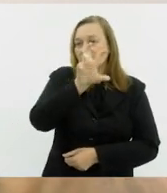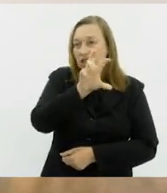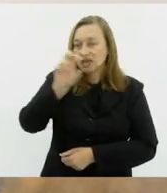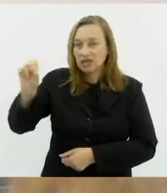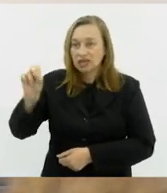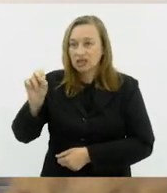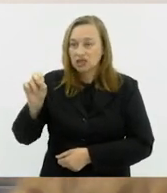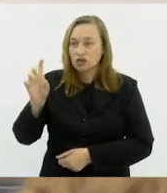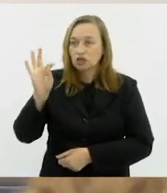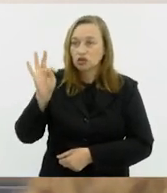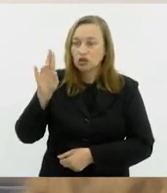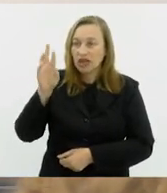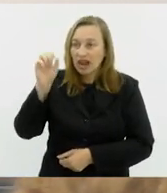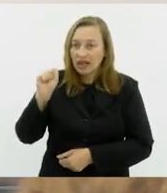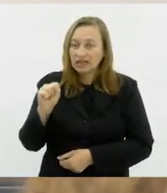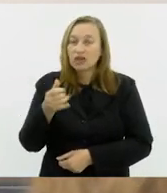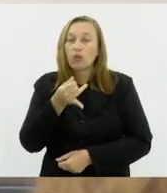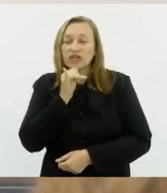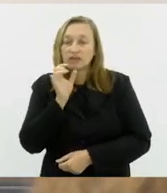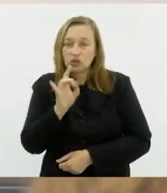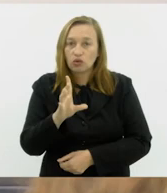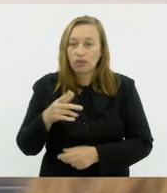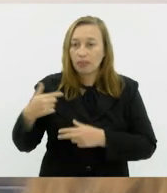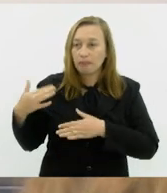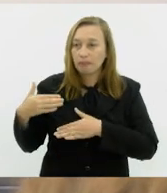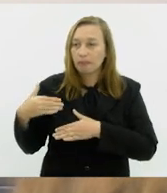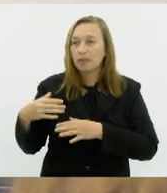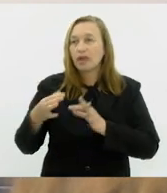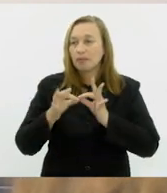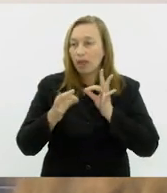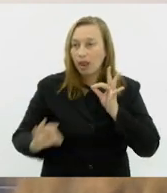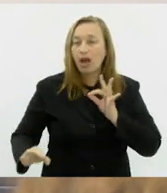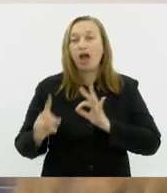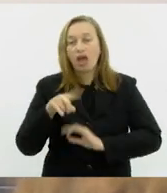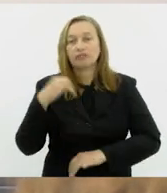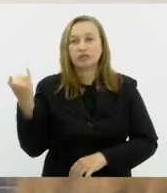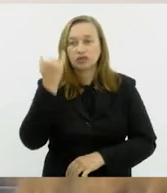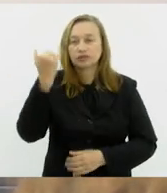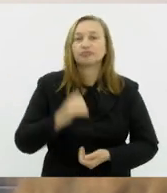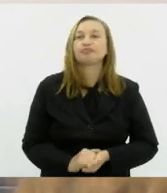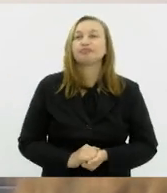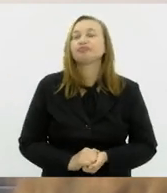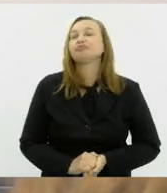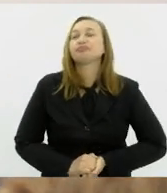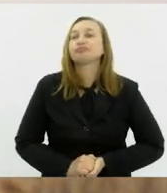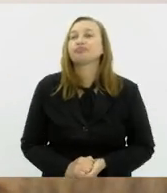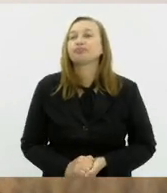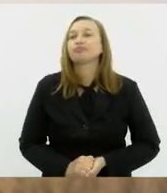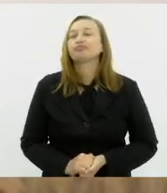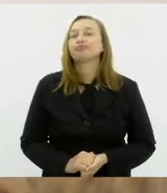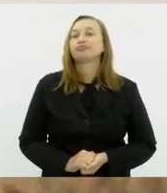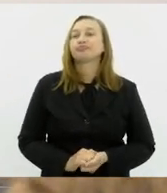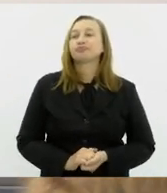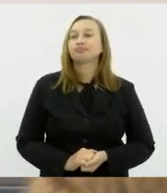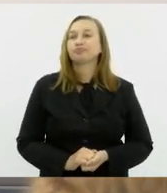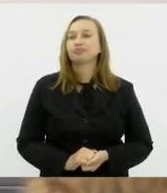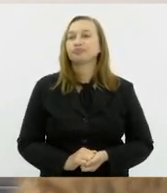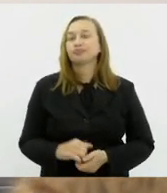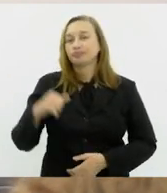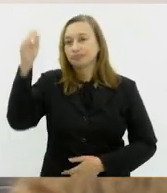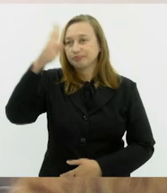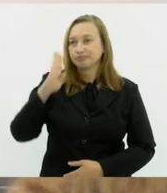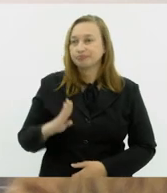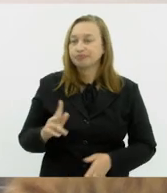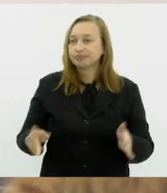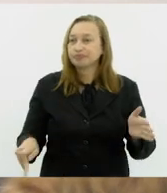exemplo apenas para a gente não prolongar. Isso aqui é importante. A OAS e os países signatários, Brasil fazendo